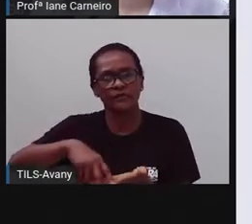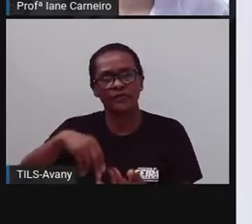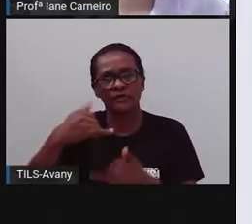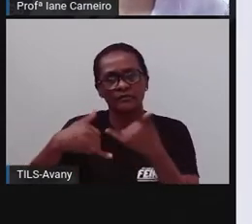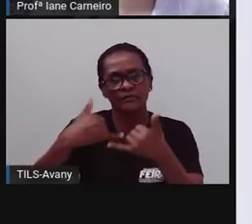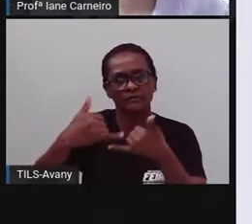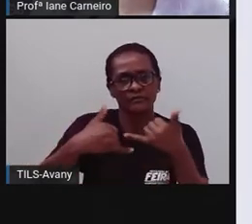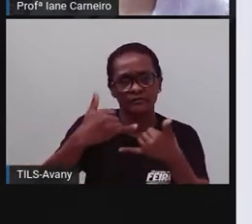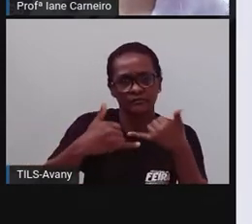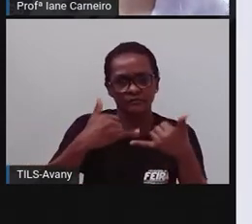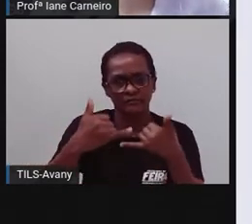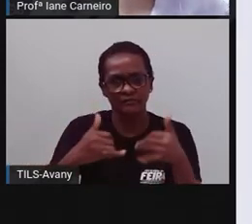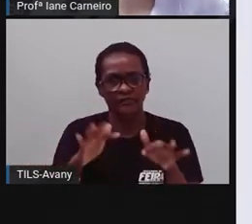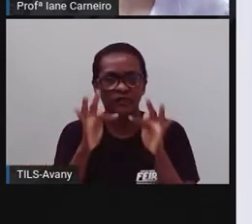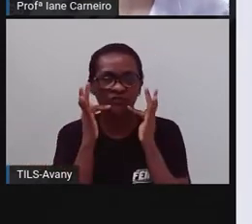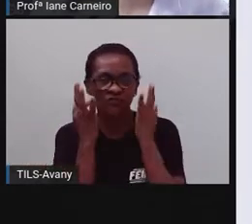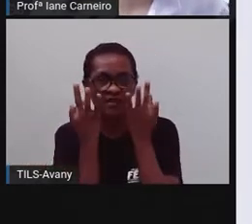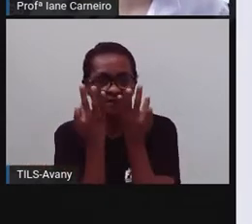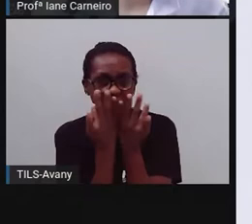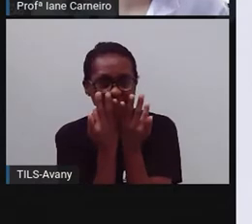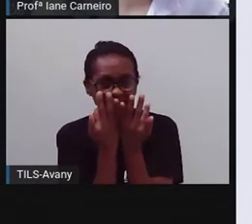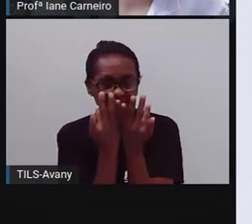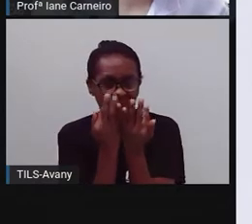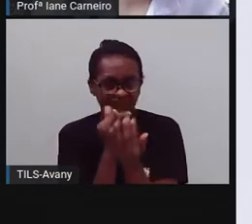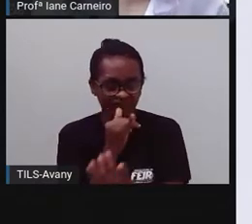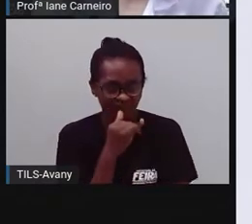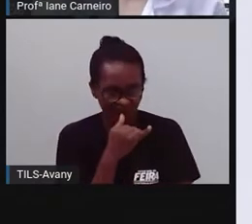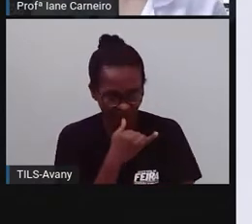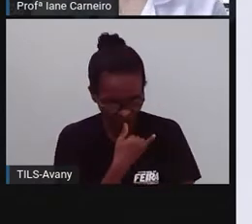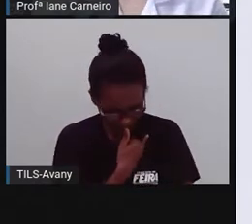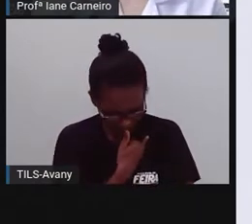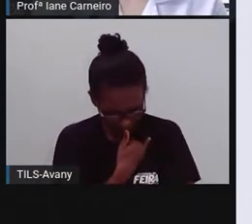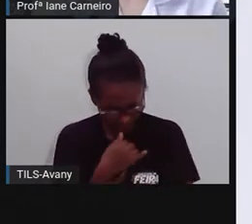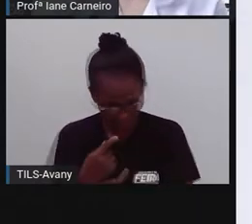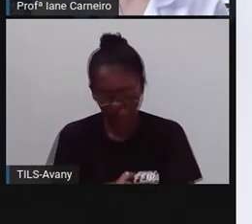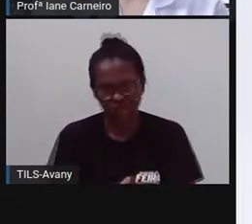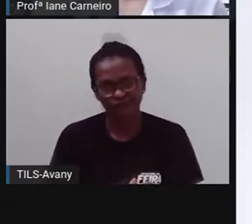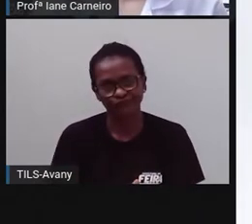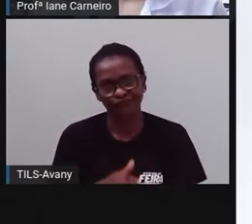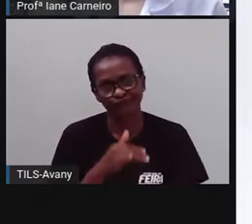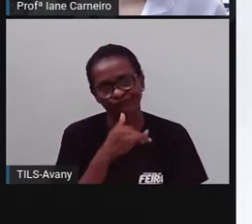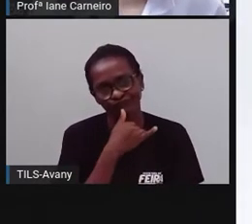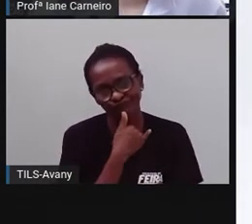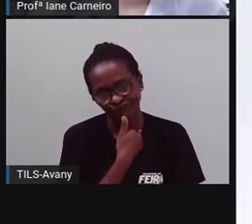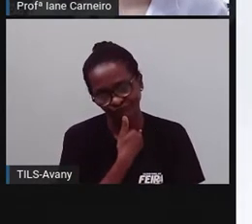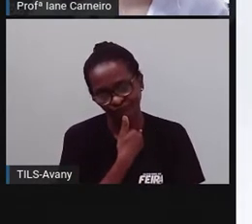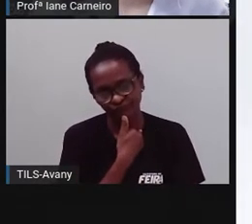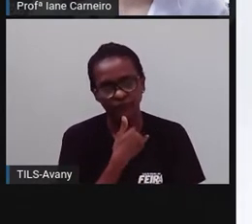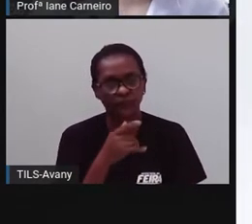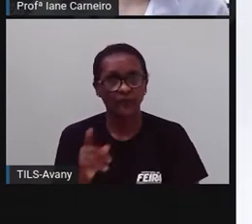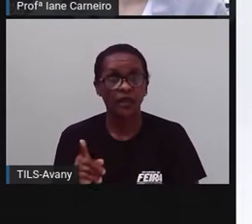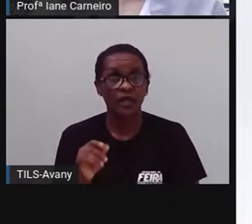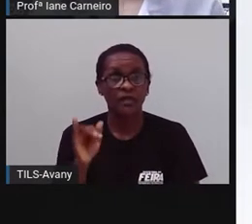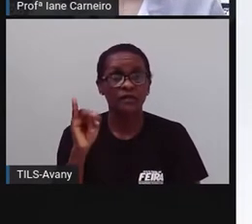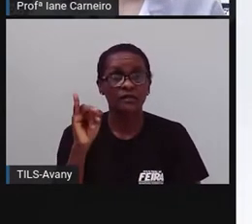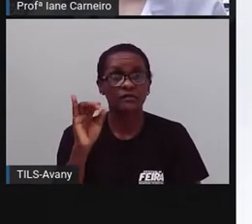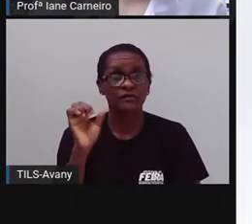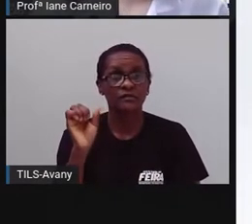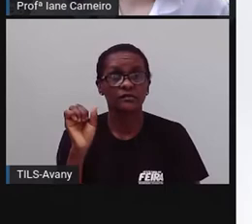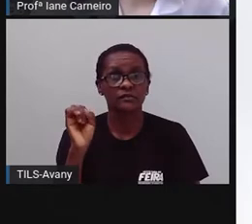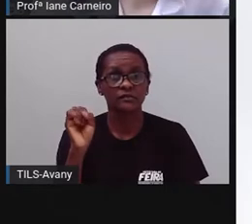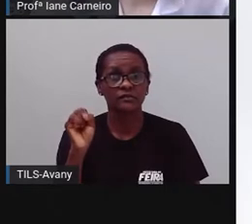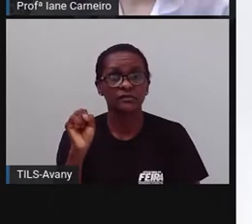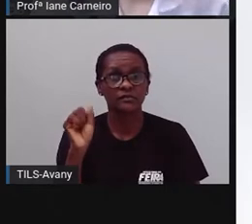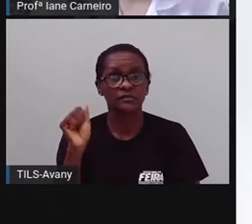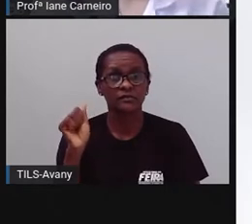é mas a família beiriz ainda não foi convidada Oi Bi zabel e vou